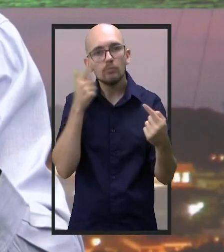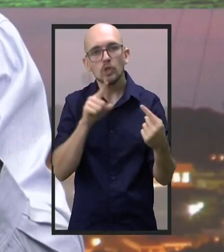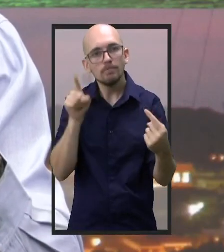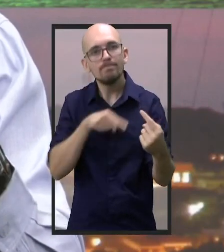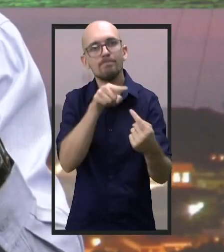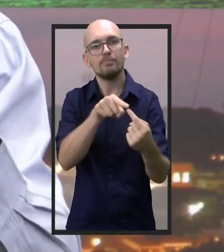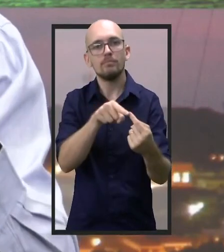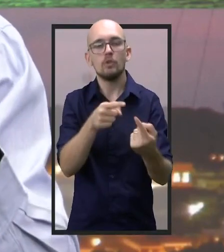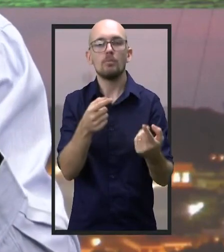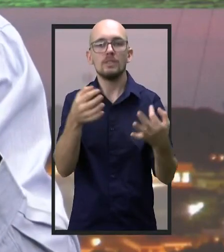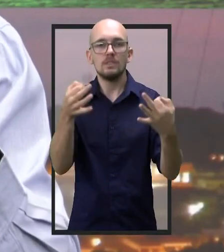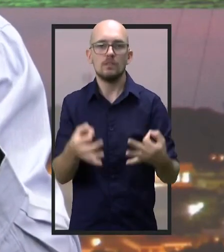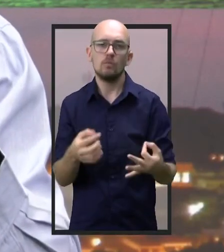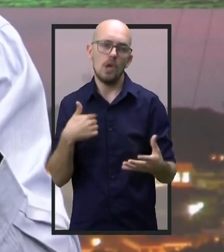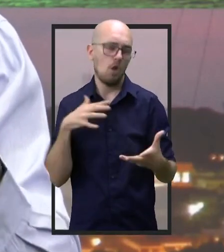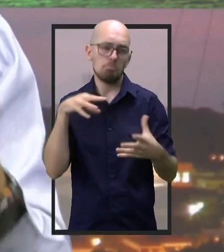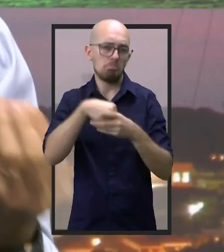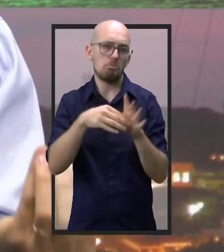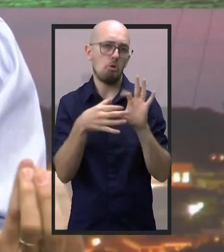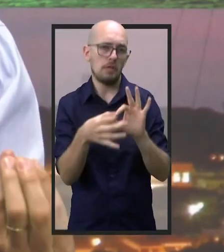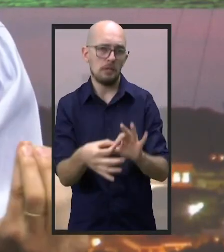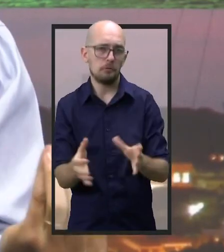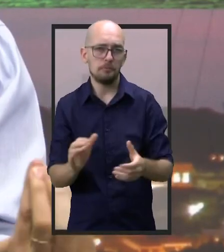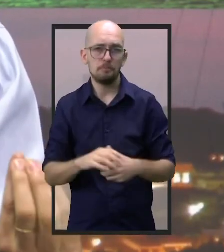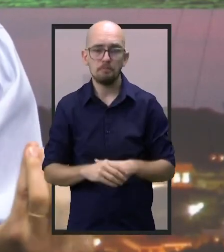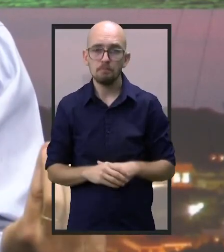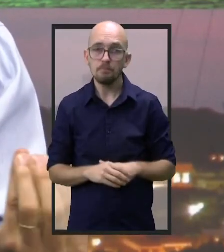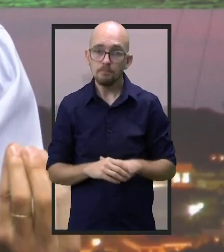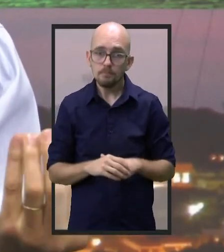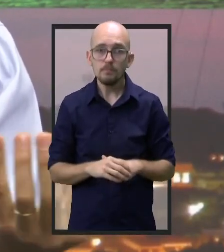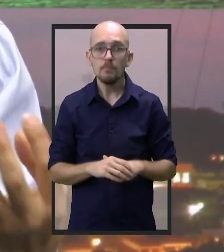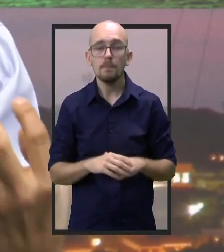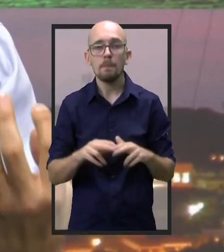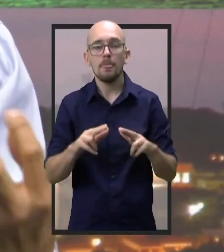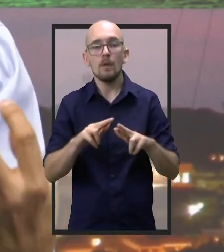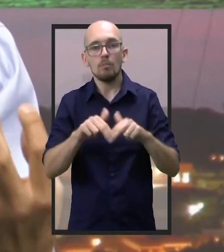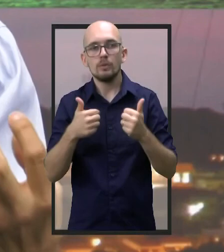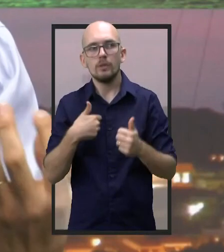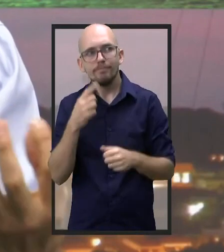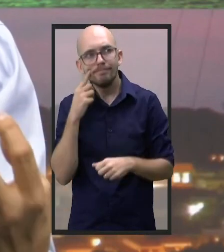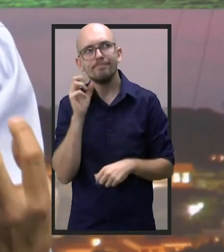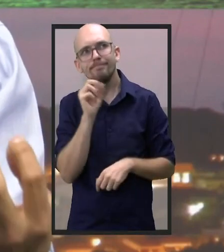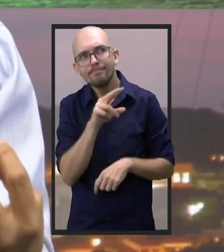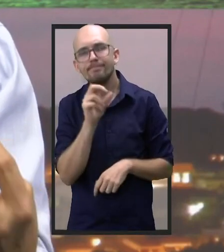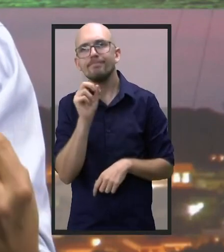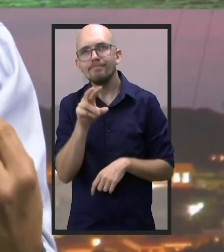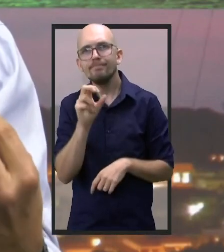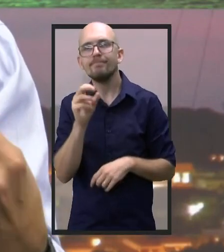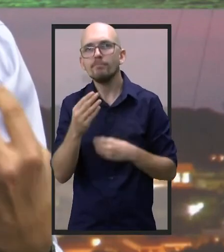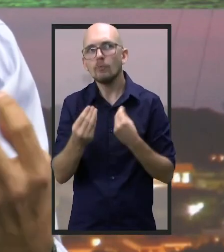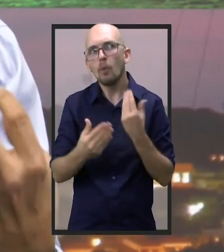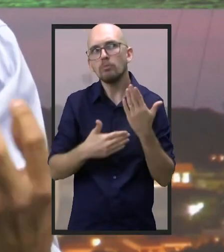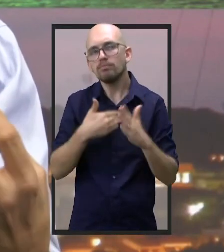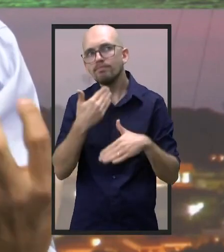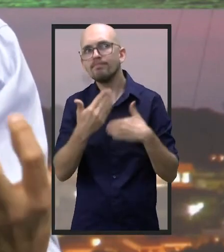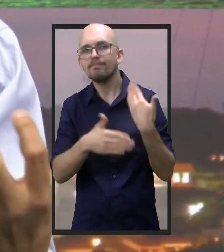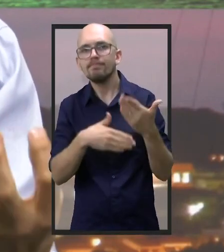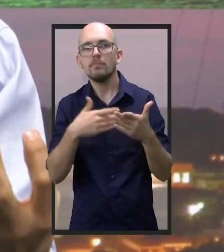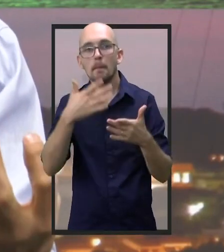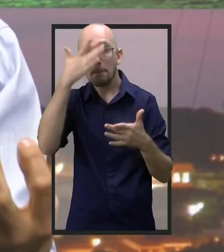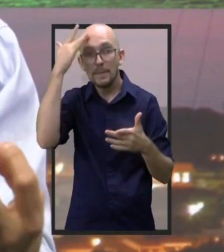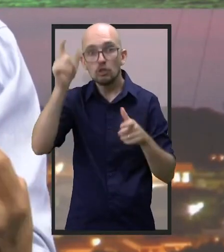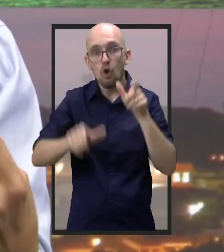Né? Eu estou só no contexto. Devido eu ter construindo nessa região, com as pessoas que